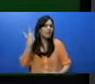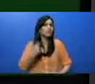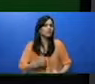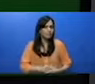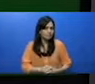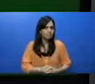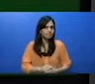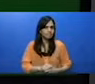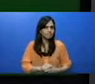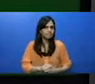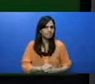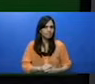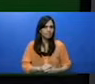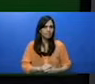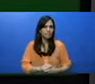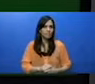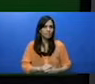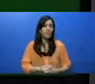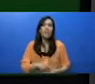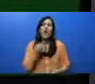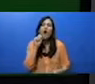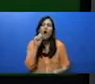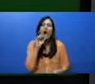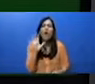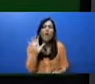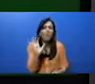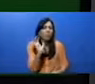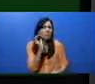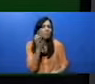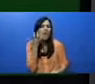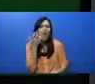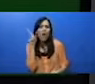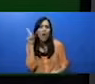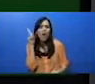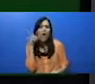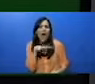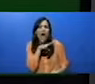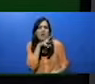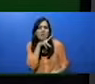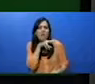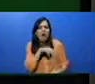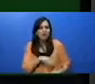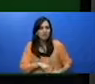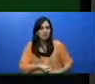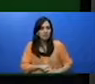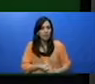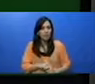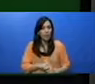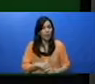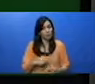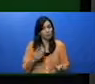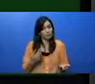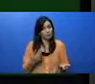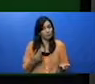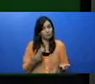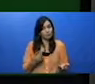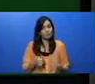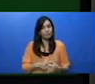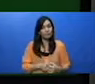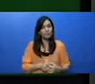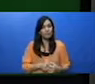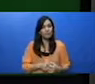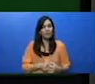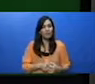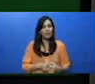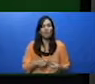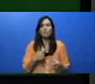contra o tráfico de animais? O que acontece com estes animais quando, né, eles fazem parte